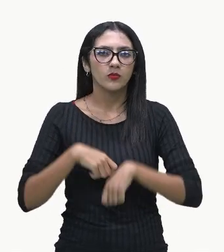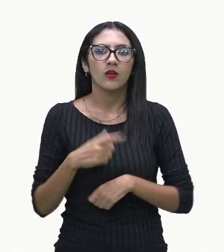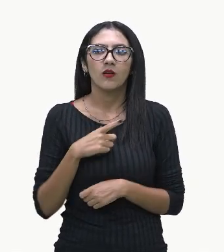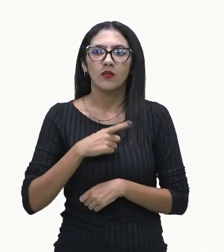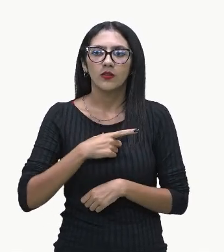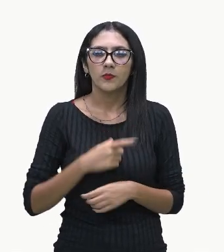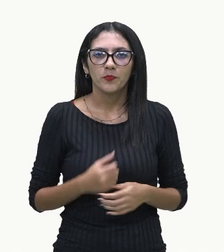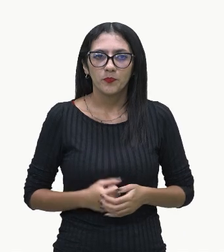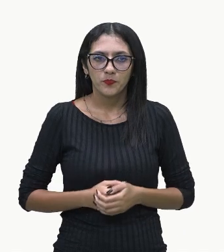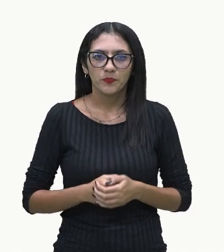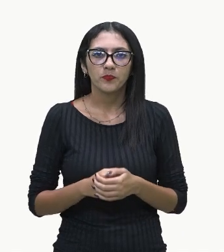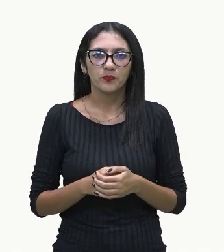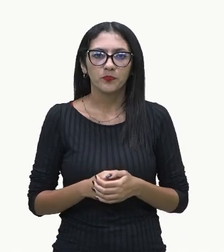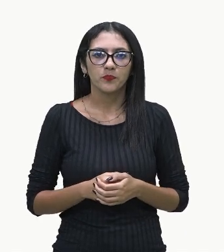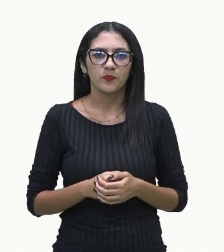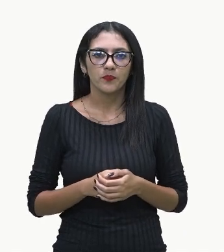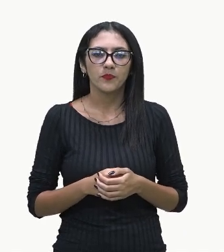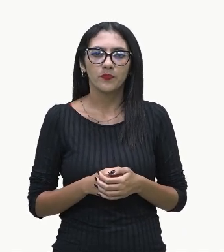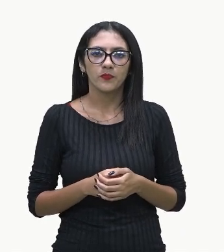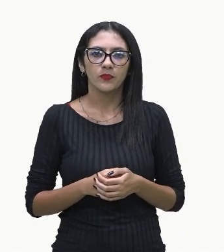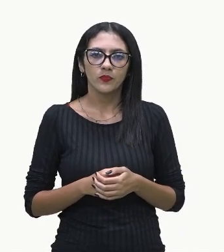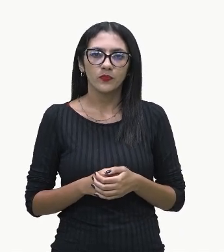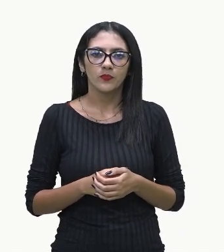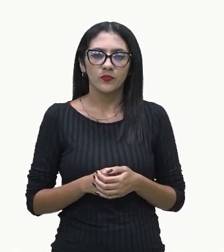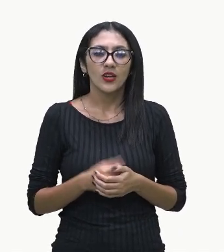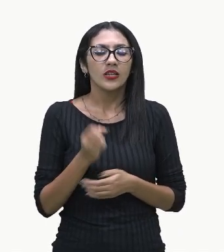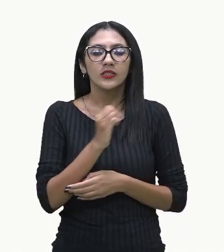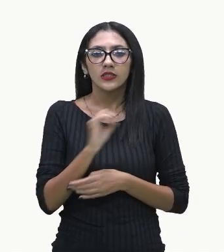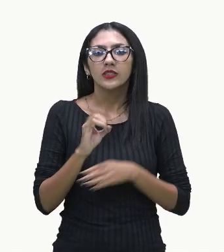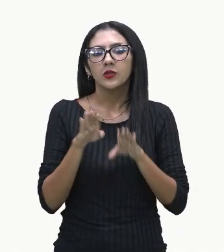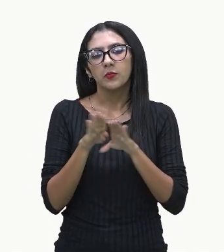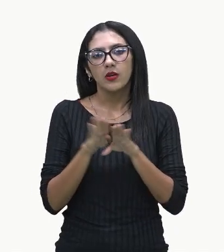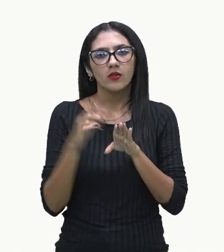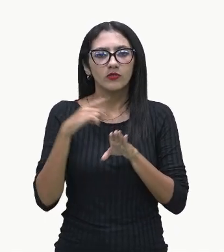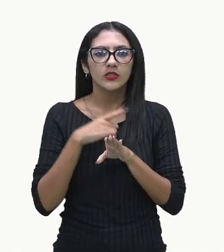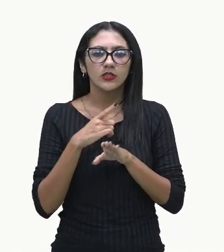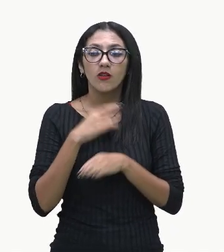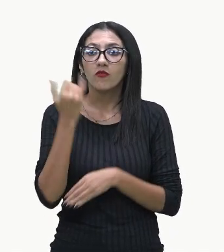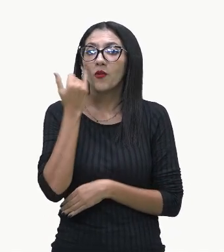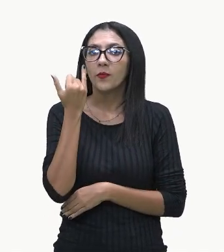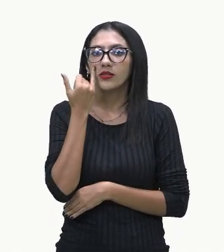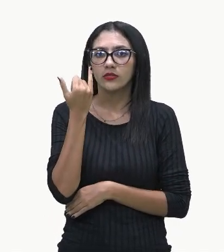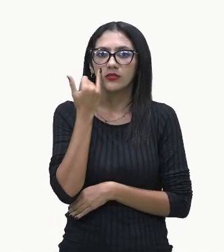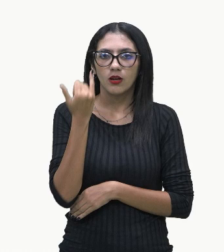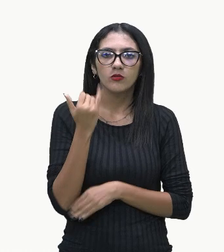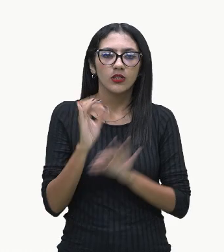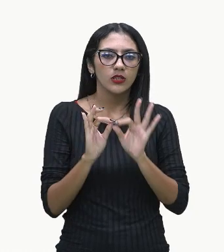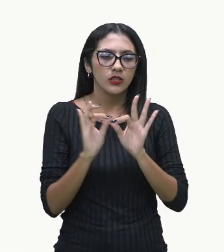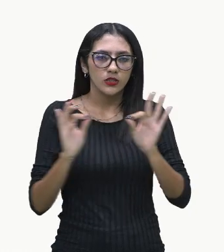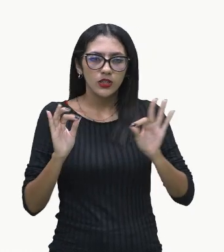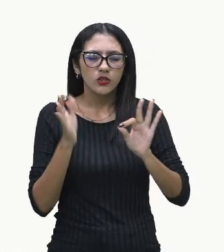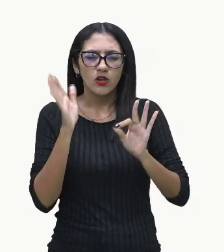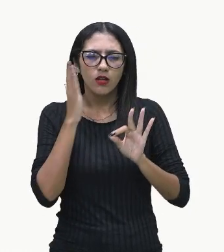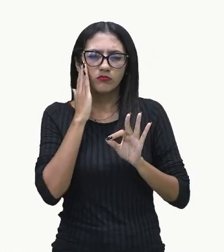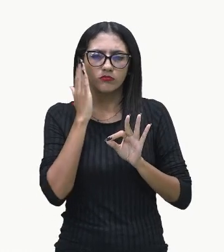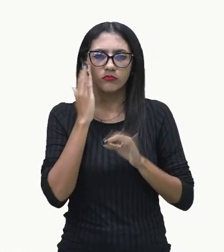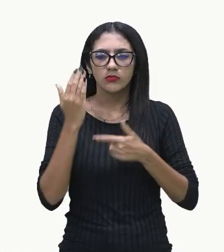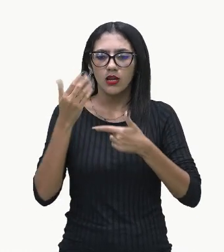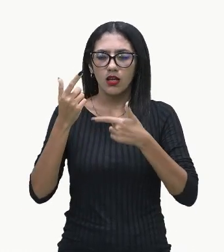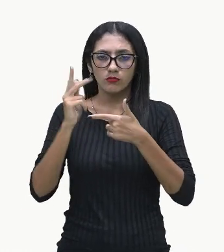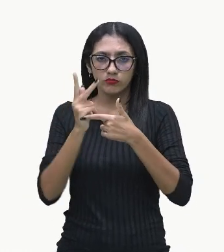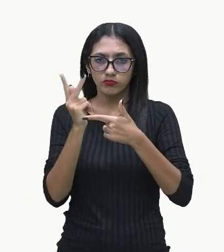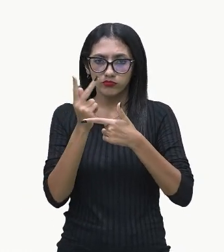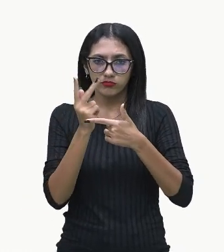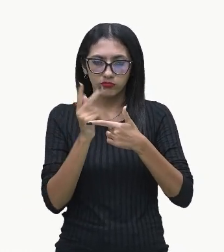Pitágoras. E a segunda, qual é? Se você tiver valor aí das projeções, você já sabe que a hipotenusa é a soma